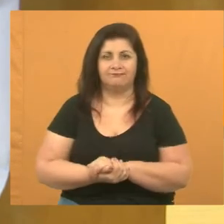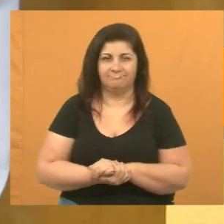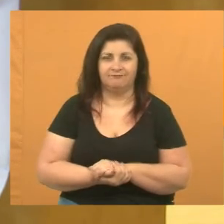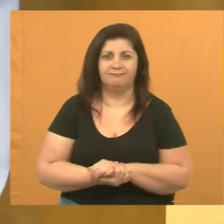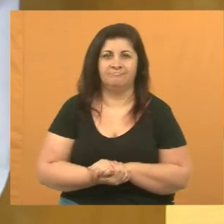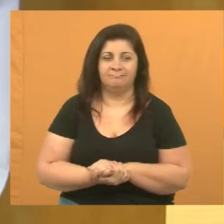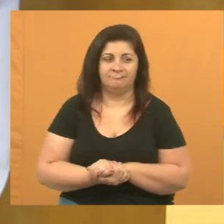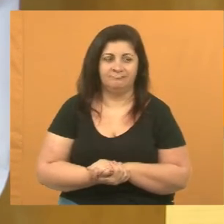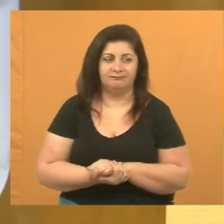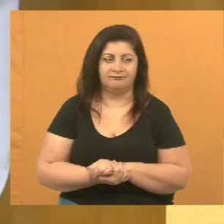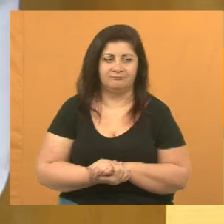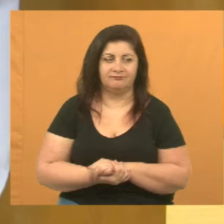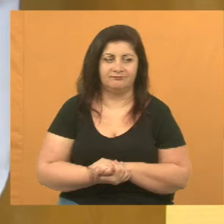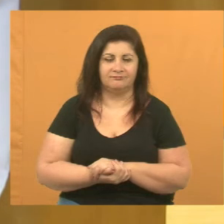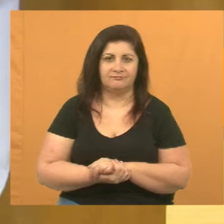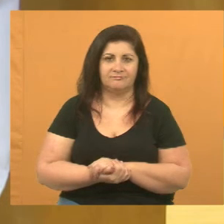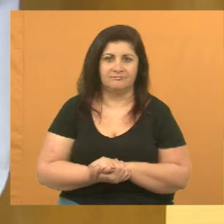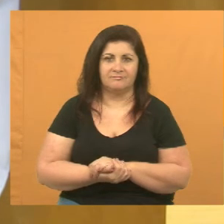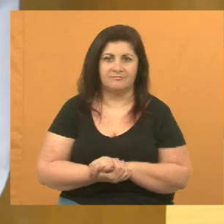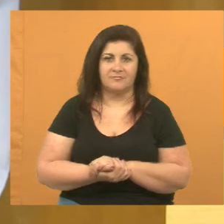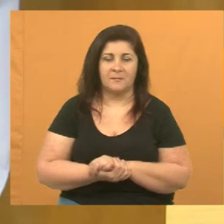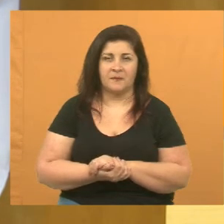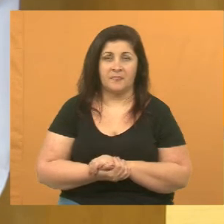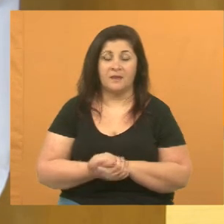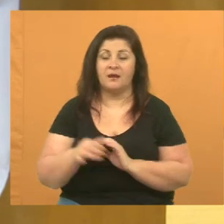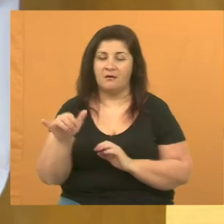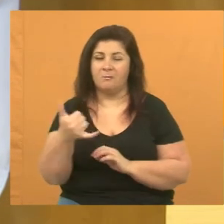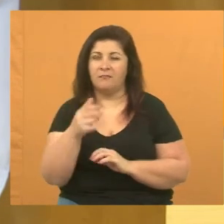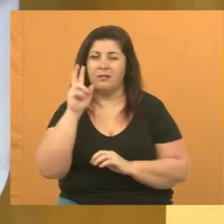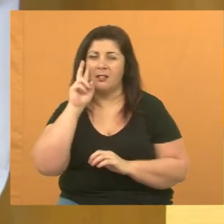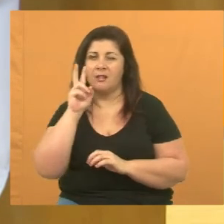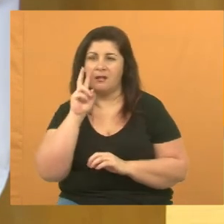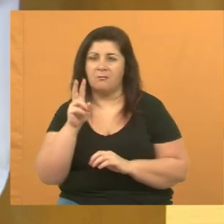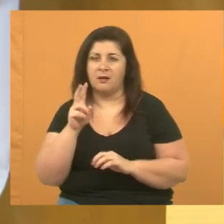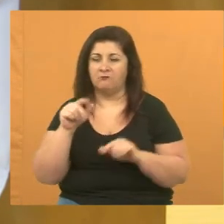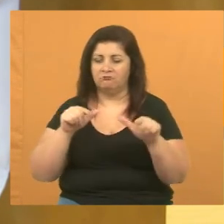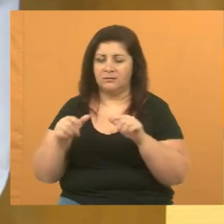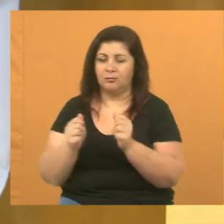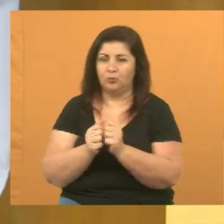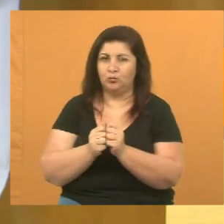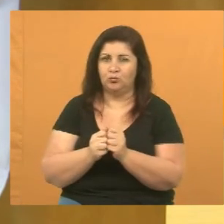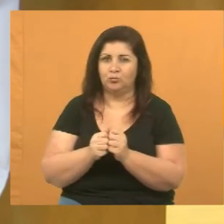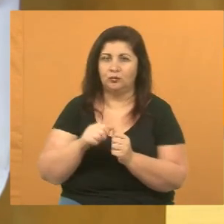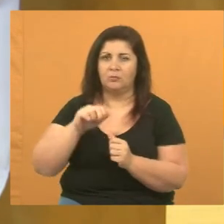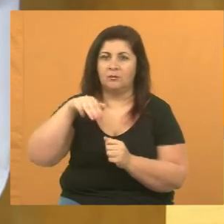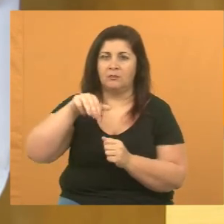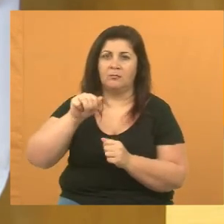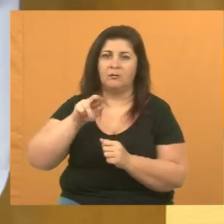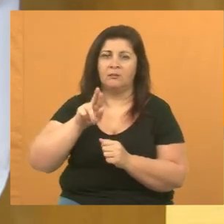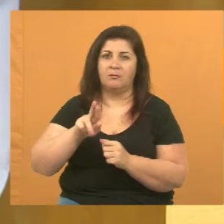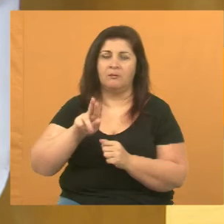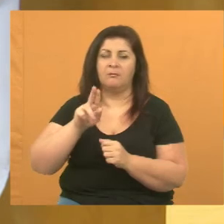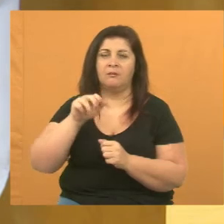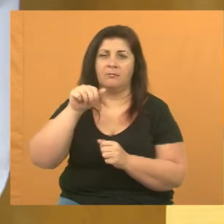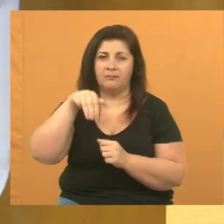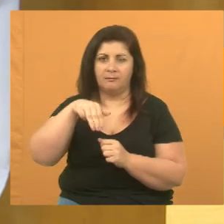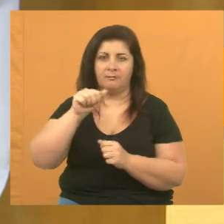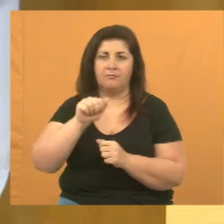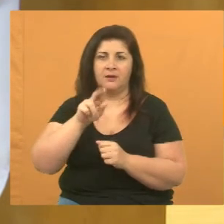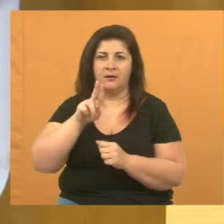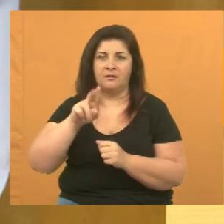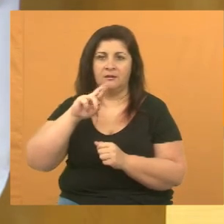dona Elza? E eu quero aproveitar, lembrando da dona Elza, que trabalhou junto, lembrar do Maurício Aranha, que também era desenhista, escritório